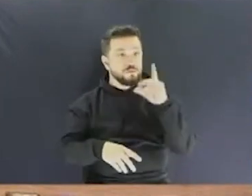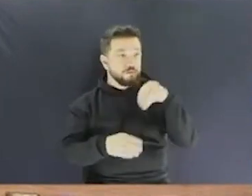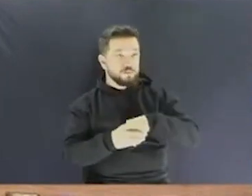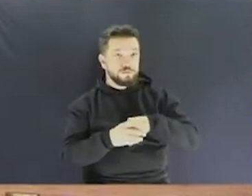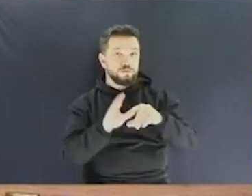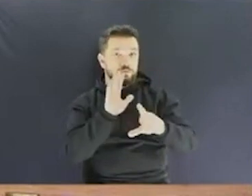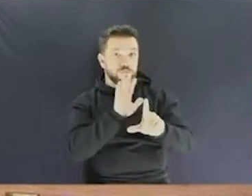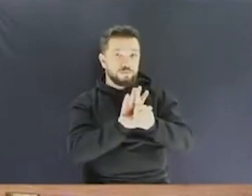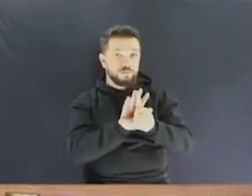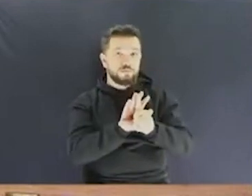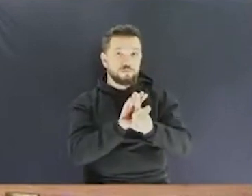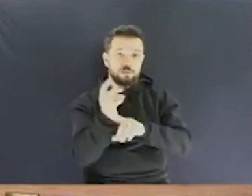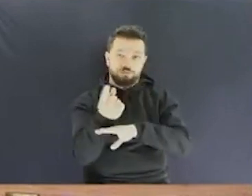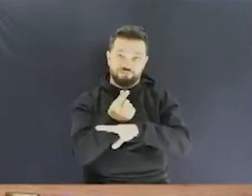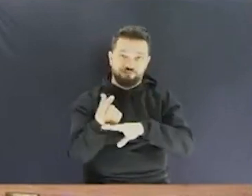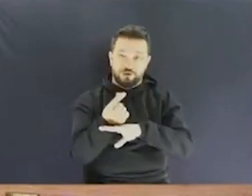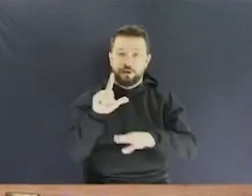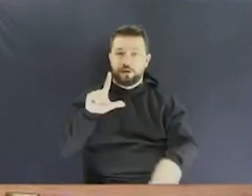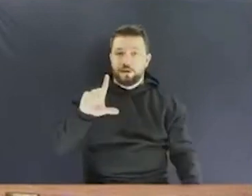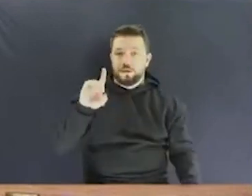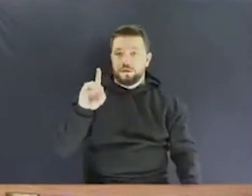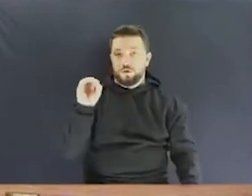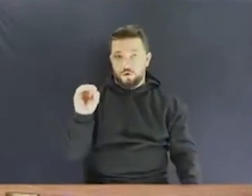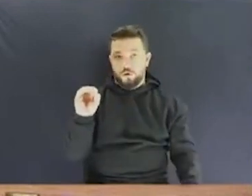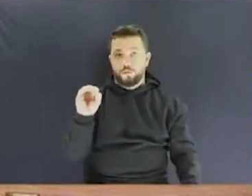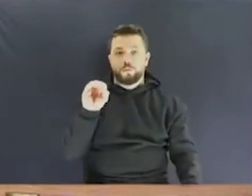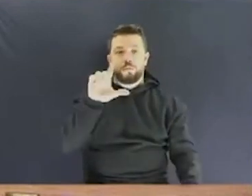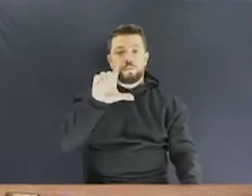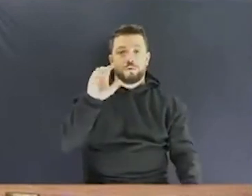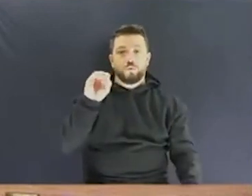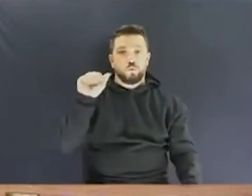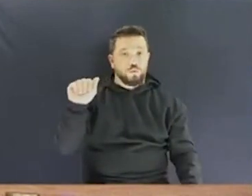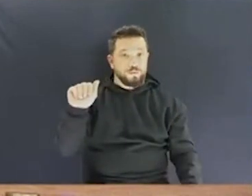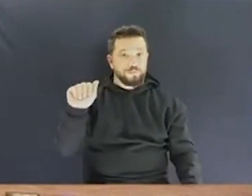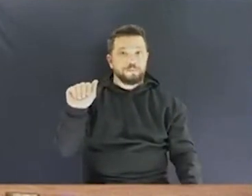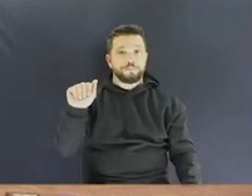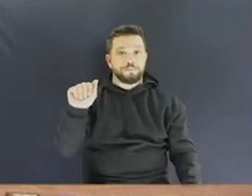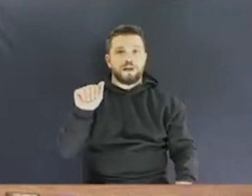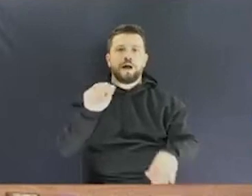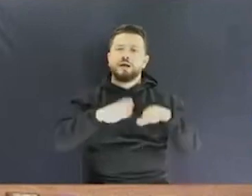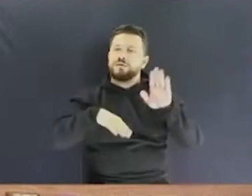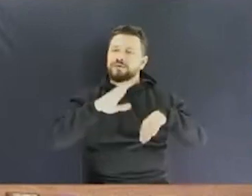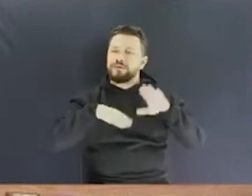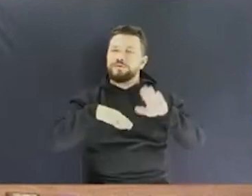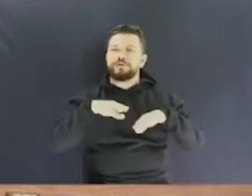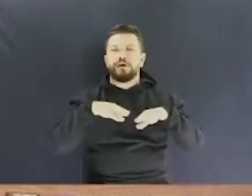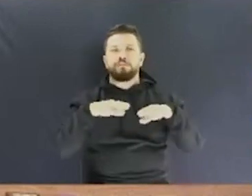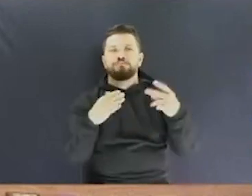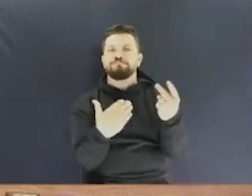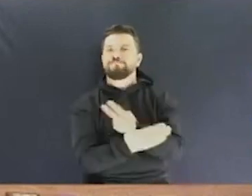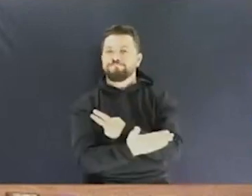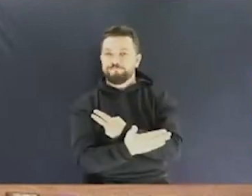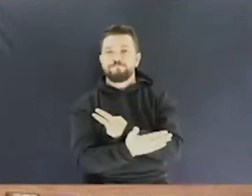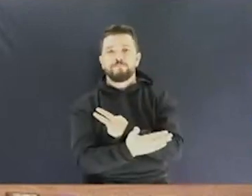orçamentárias da LDO e da LOA, para que possa ser monitorado. Então, por isso que algumas vezes aparece nesse